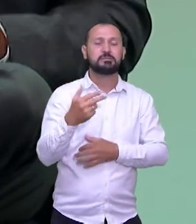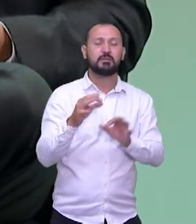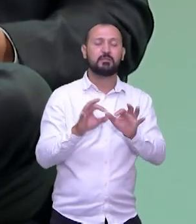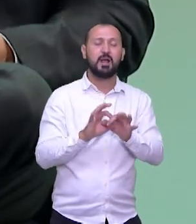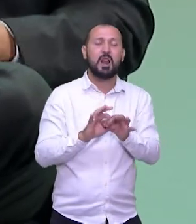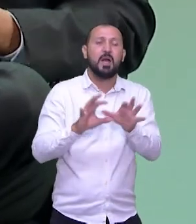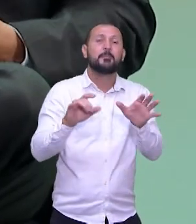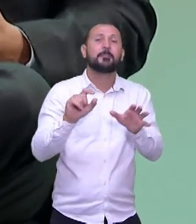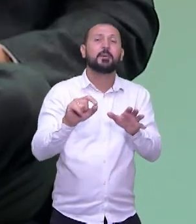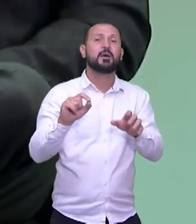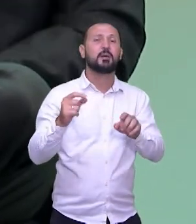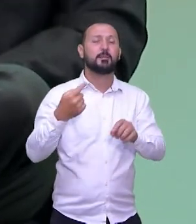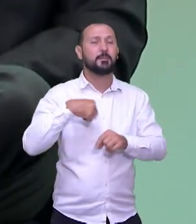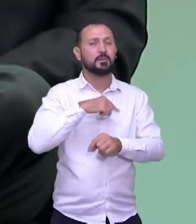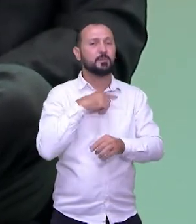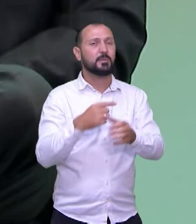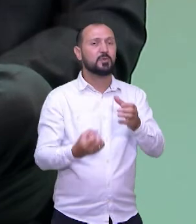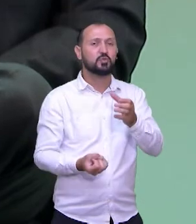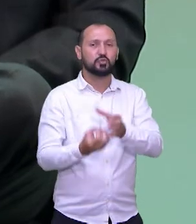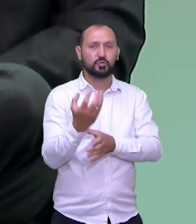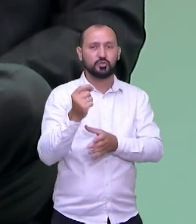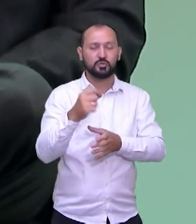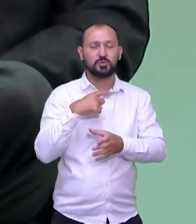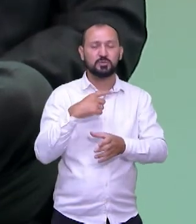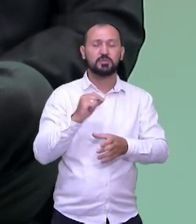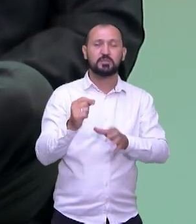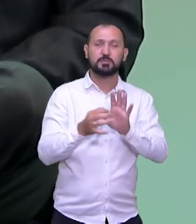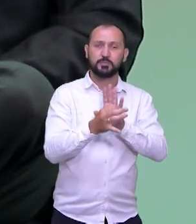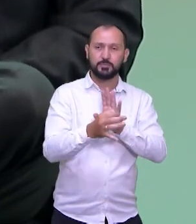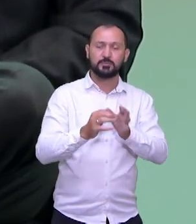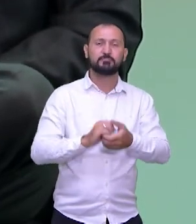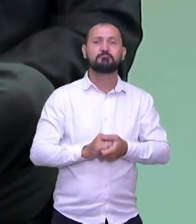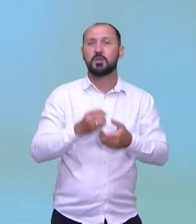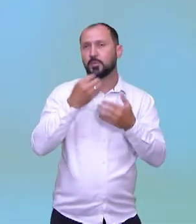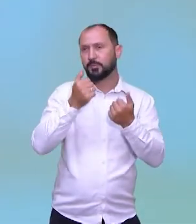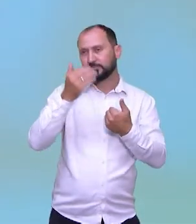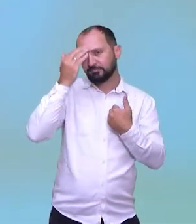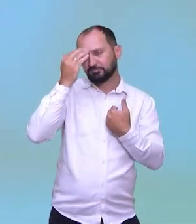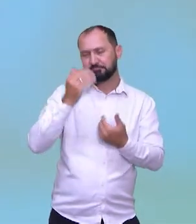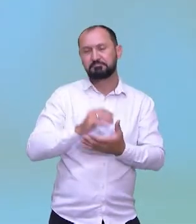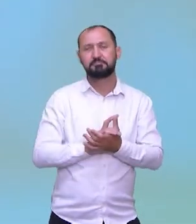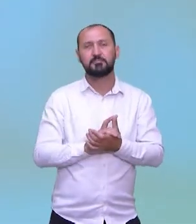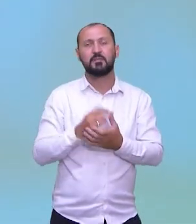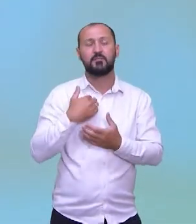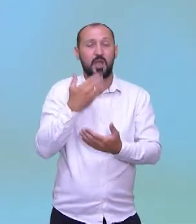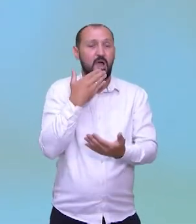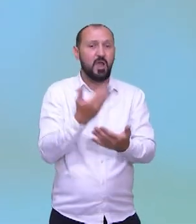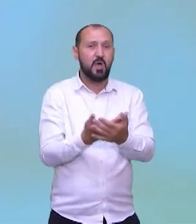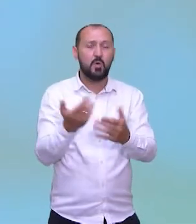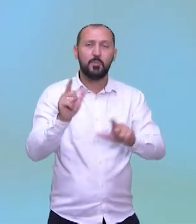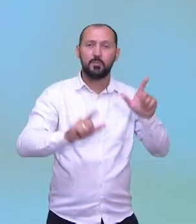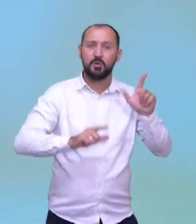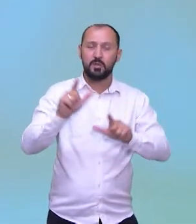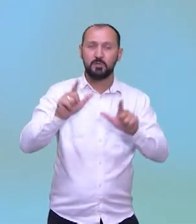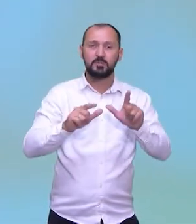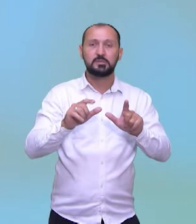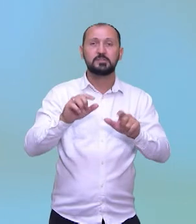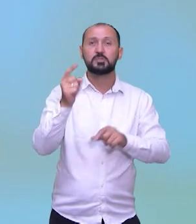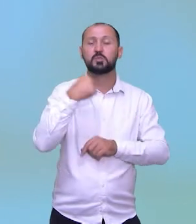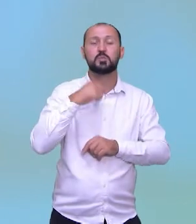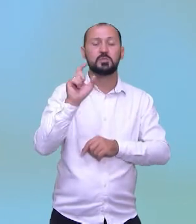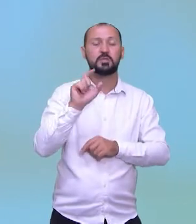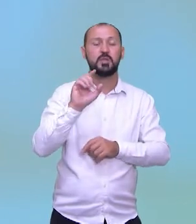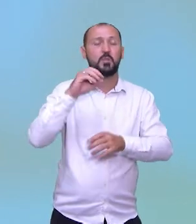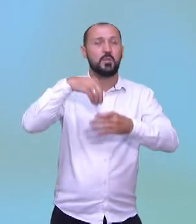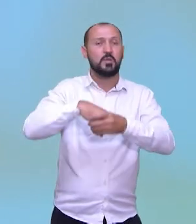vai proporcionar velocidade na implementação de todas essas propostas. Muito bem, Glauber. Eu fiquei realmente fascinado com o programa de hoje, apesar de